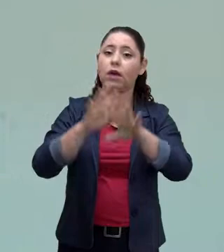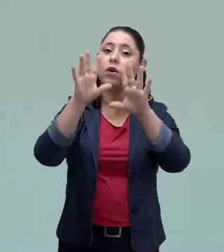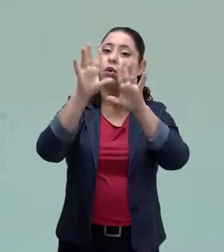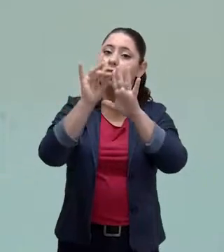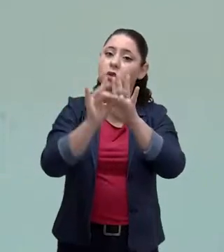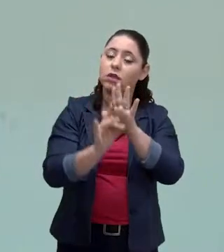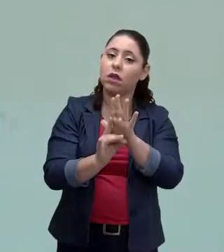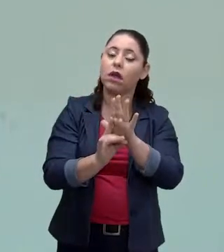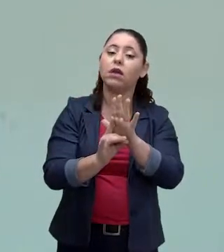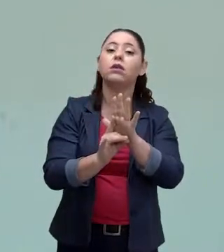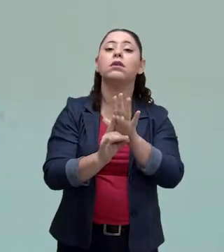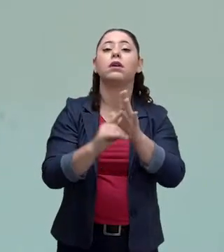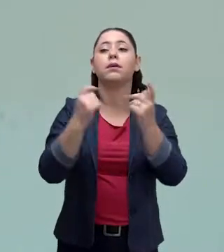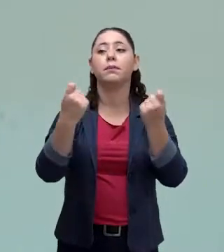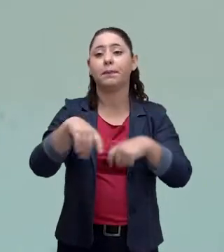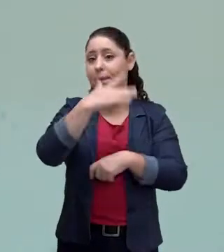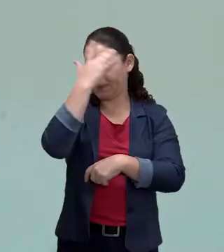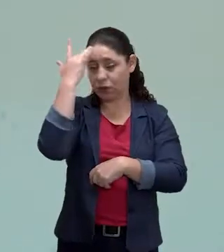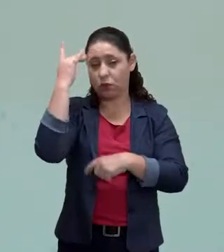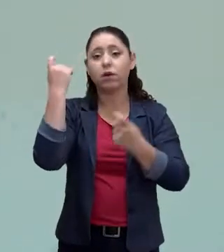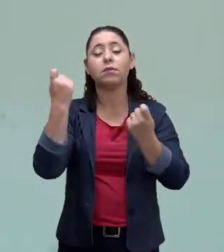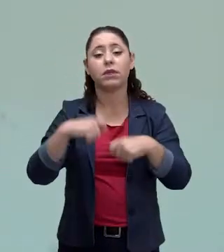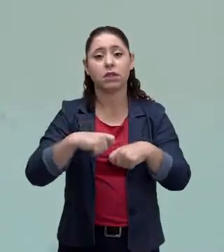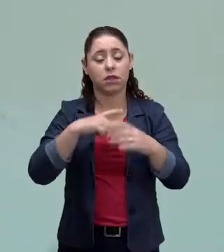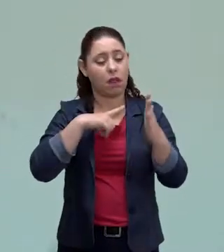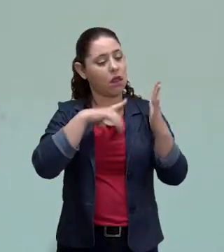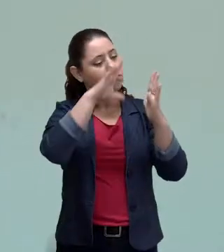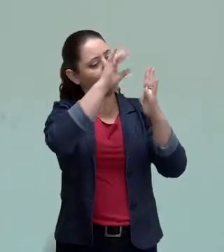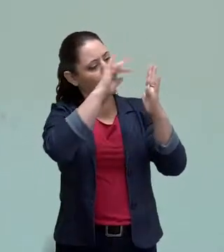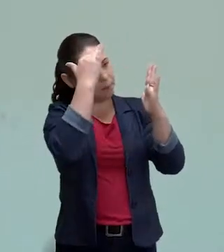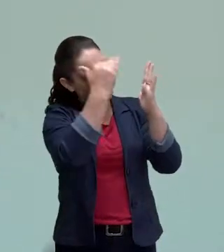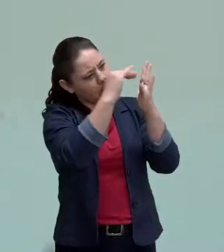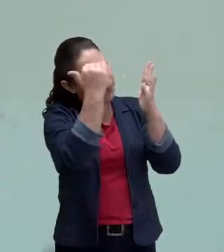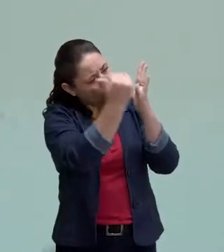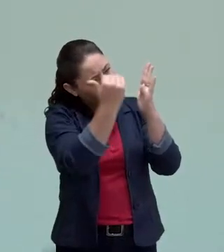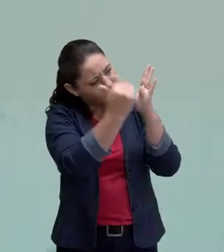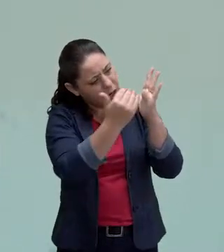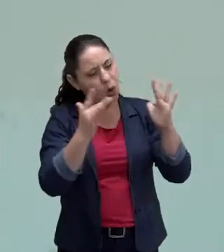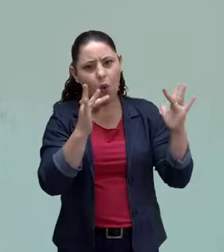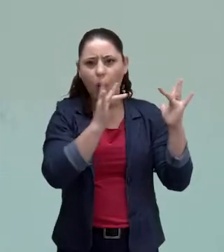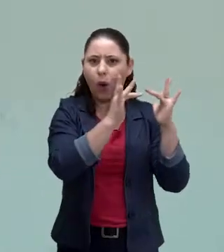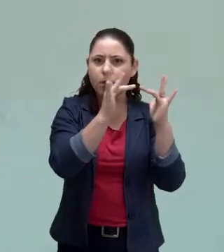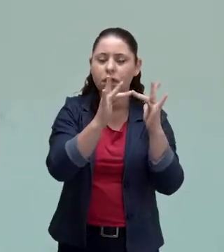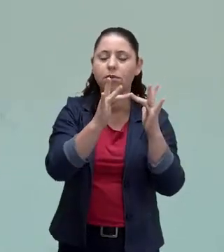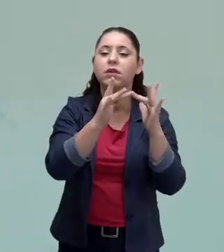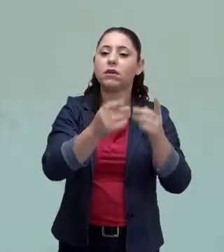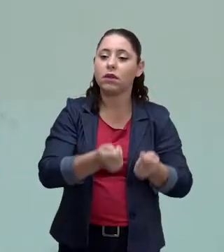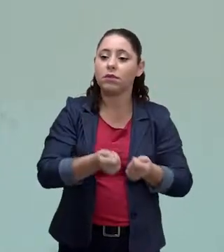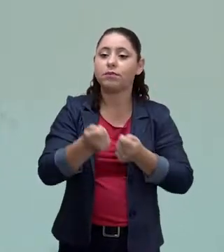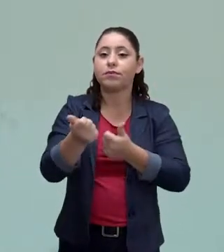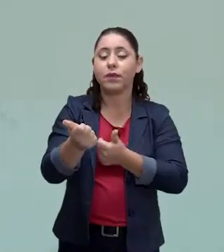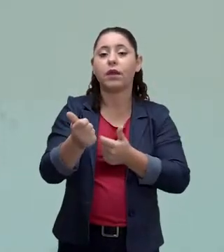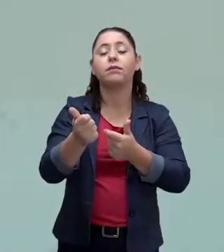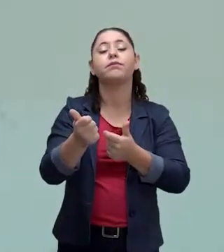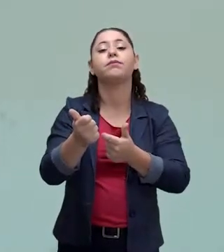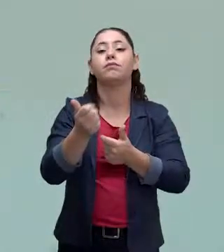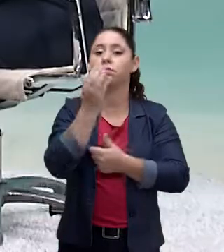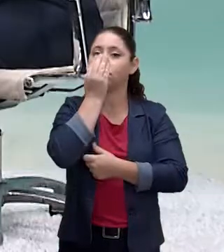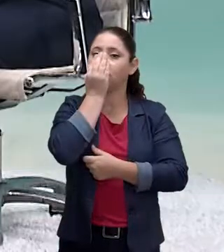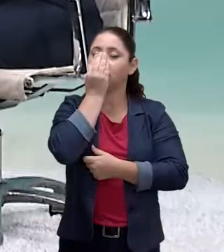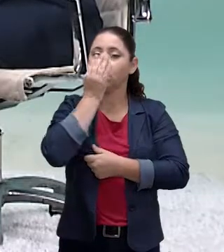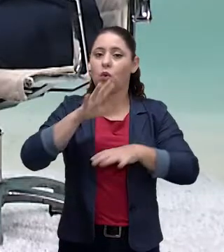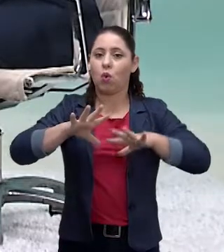os critérios que o paciente precisa preencher para que ele possa ter essa dispensação na esfera